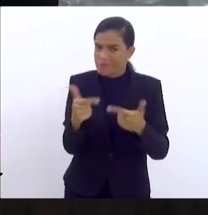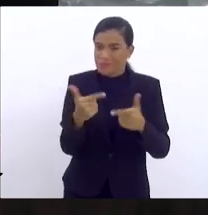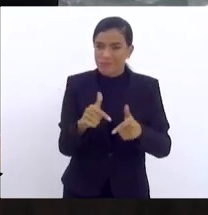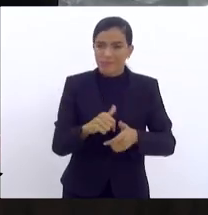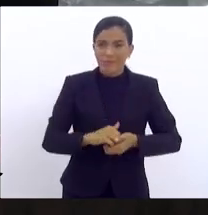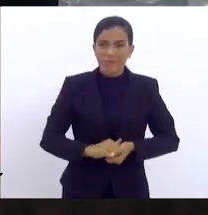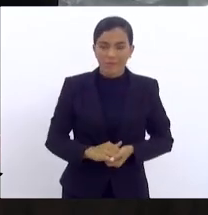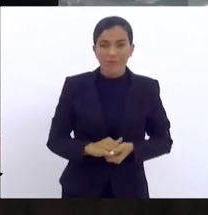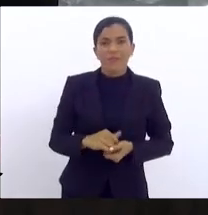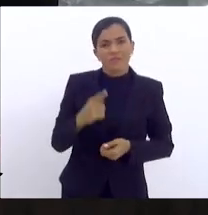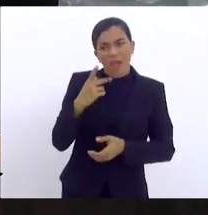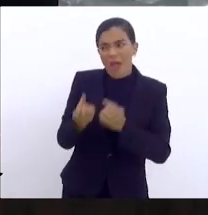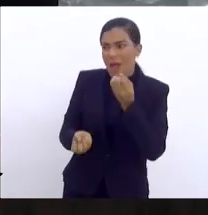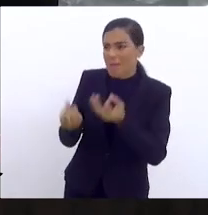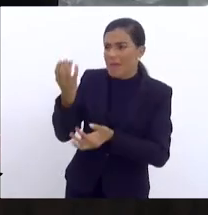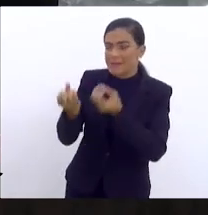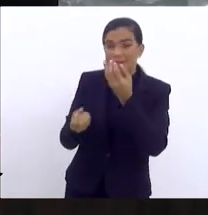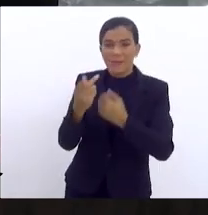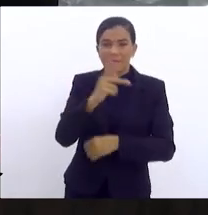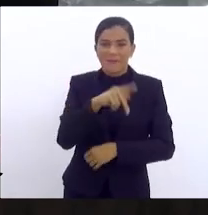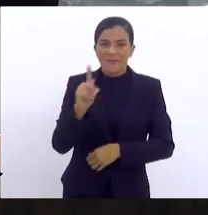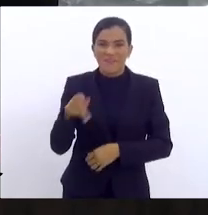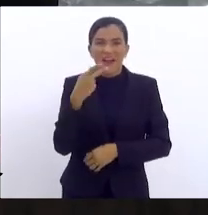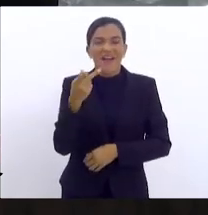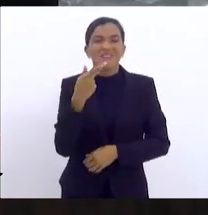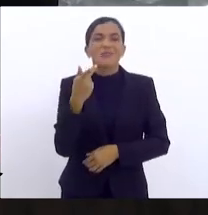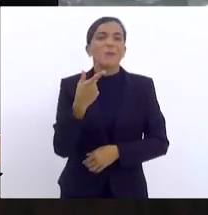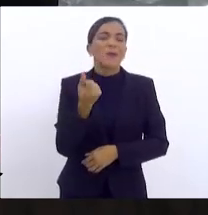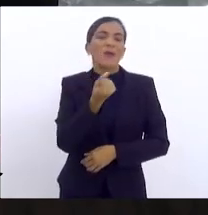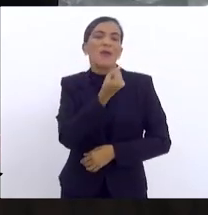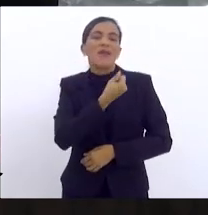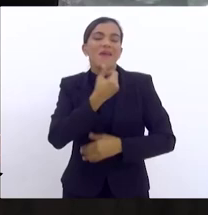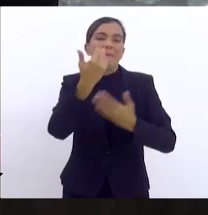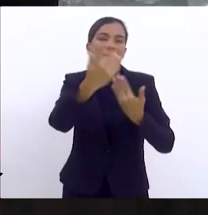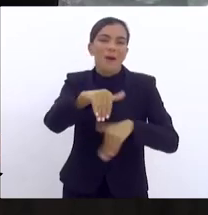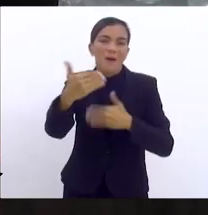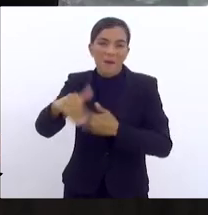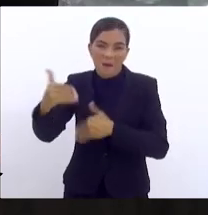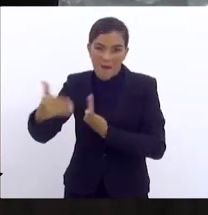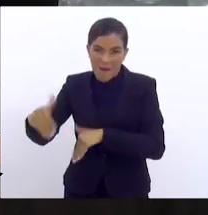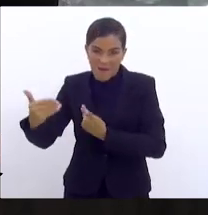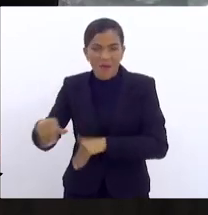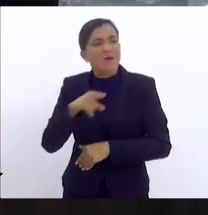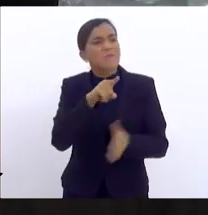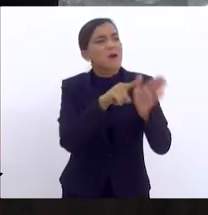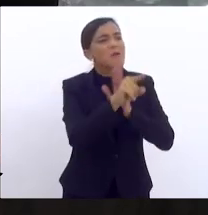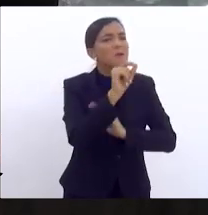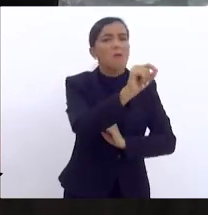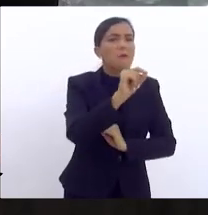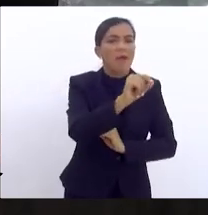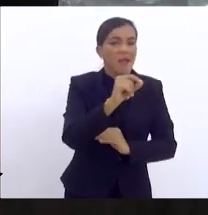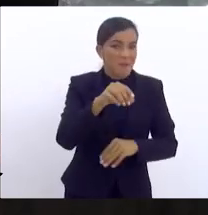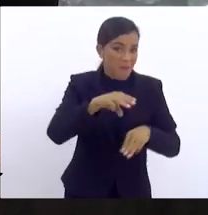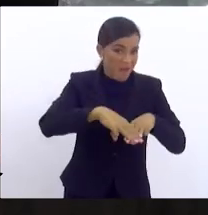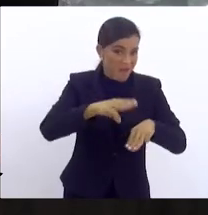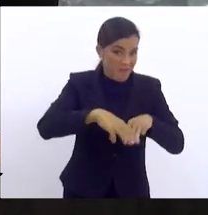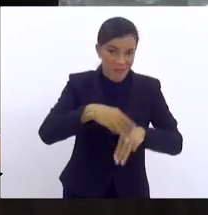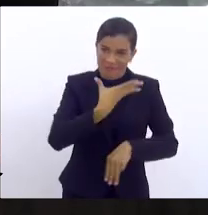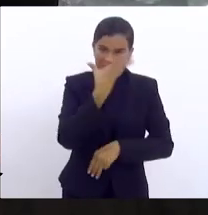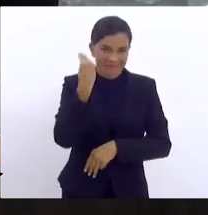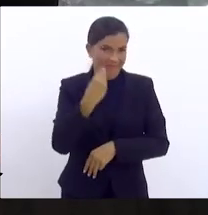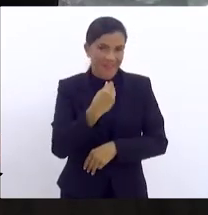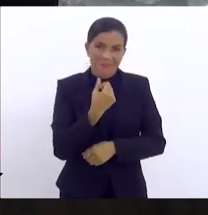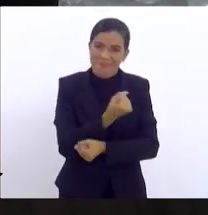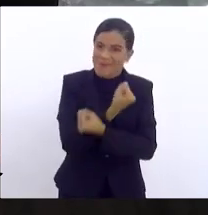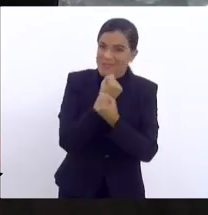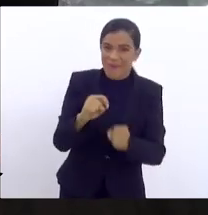os professores lá falando de questões de concurso público e eu falei sou professor de que ele matemática é essa aí não esquece irmão não tem como